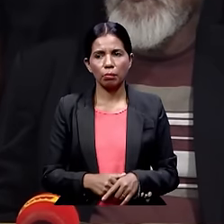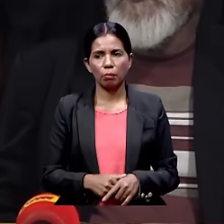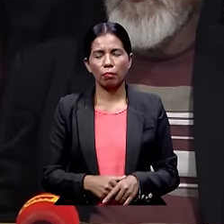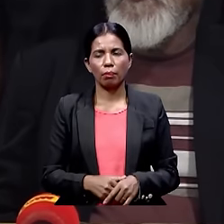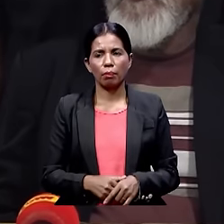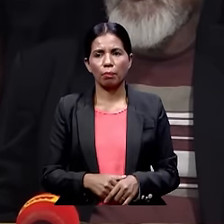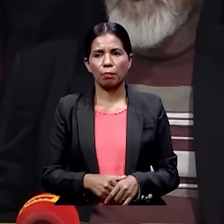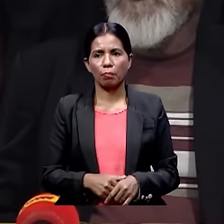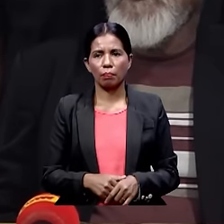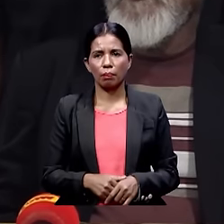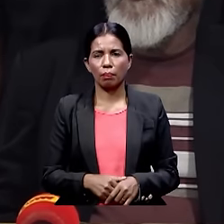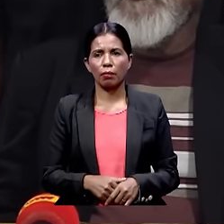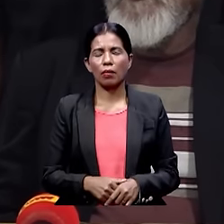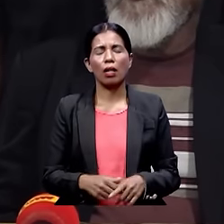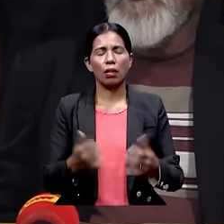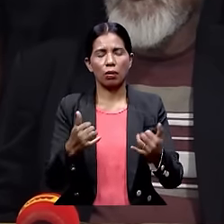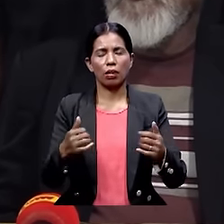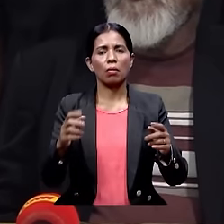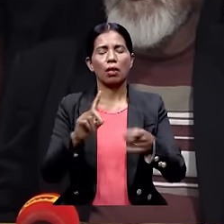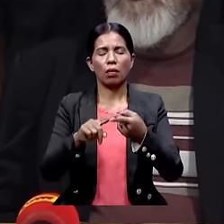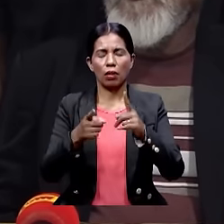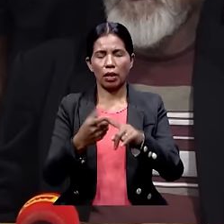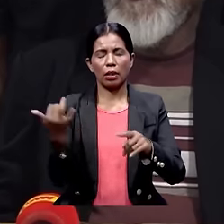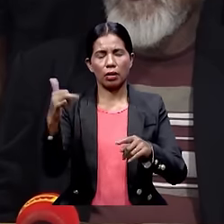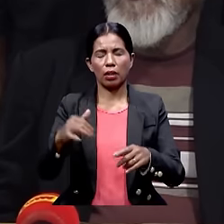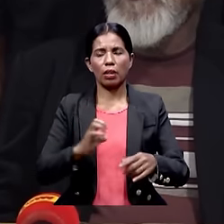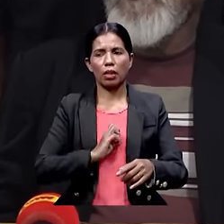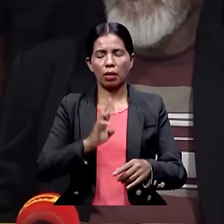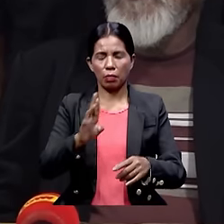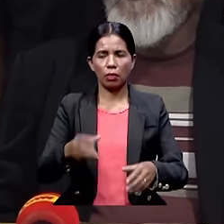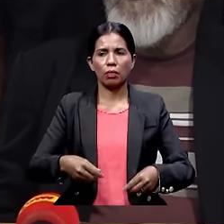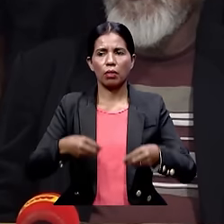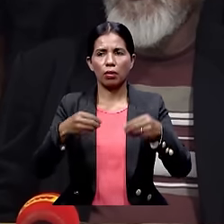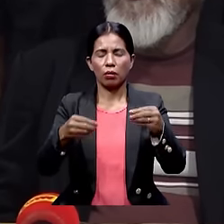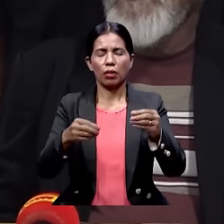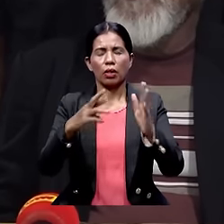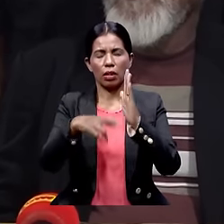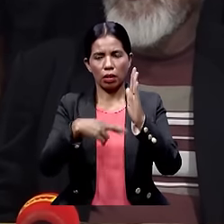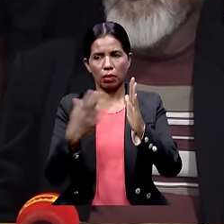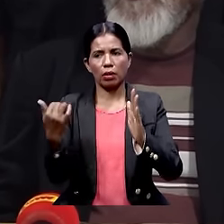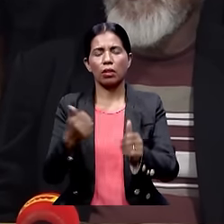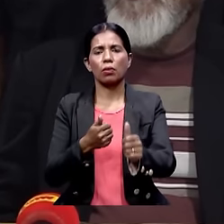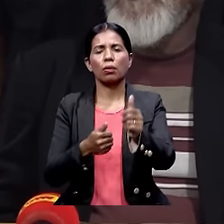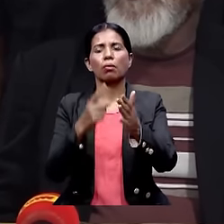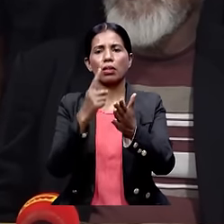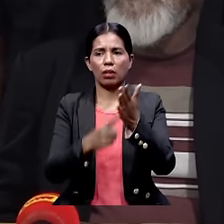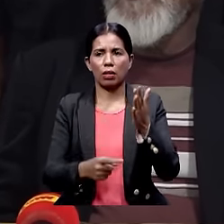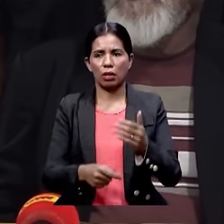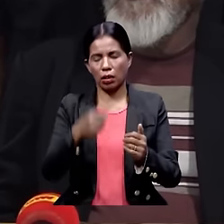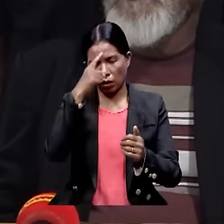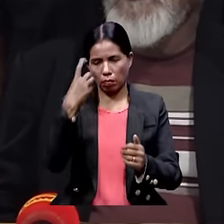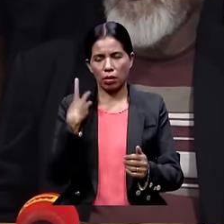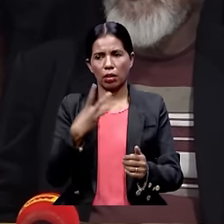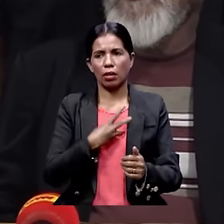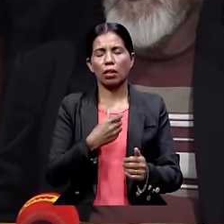agora, ba maluk sir ermera, forti razau, forti argumento ne sirah bazeya basaida. Tama ite dira